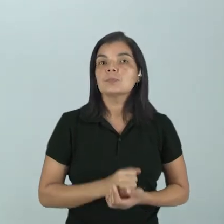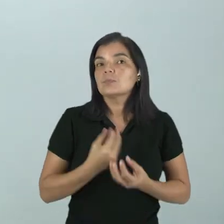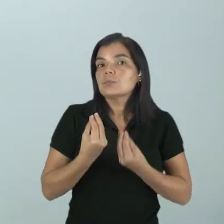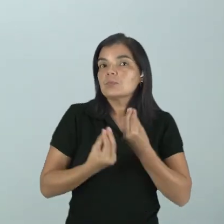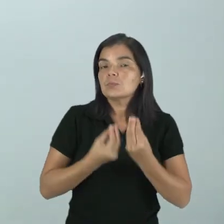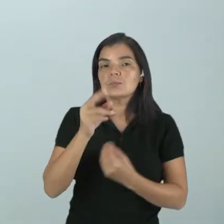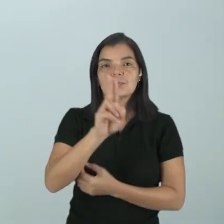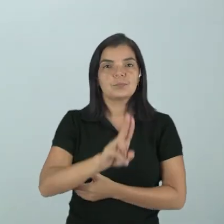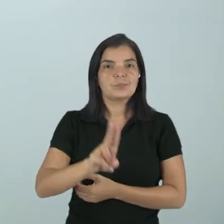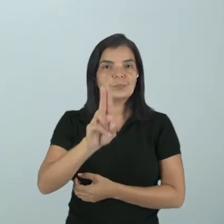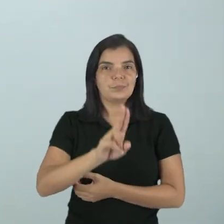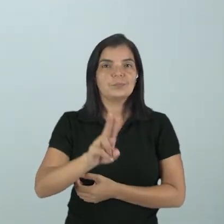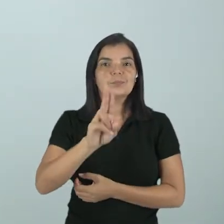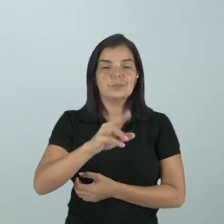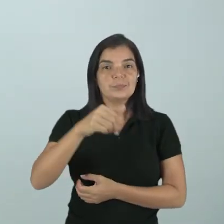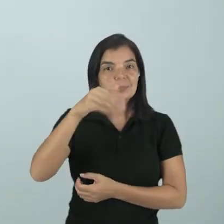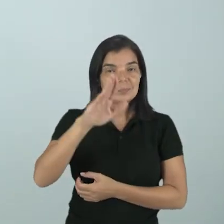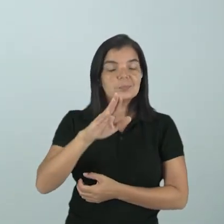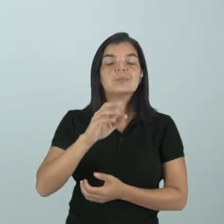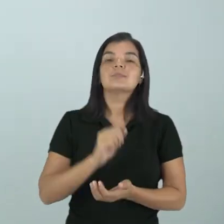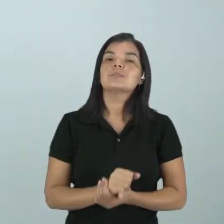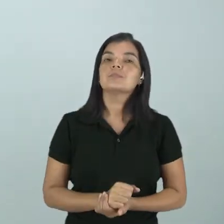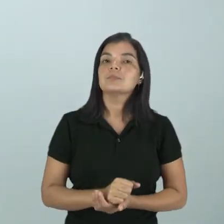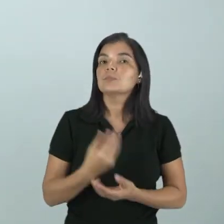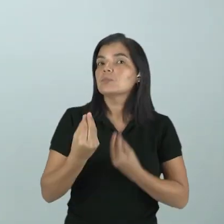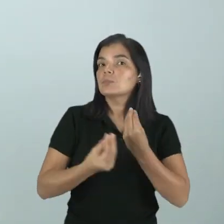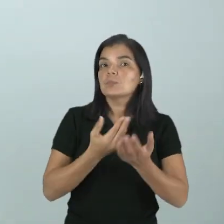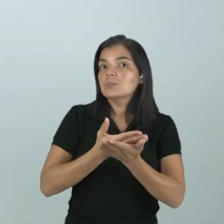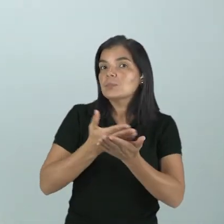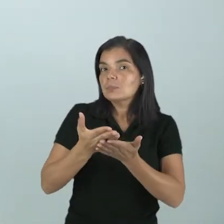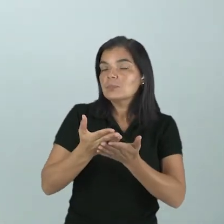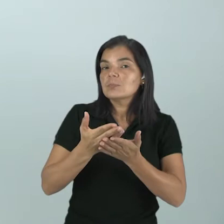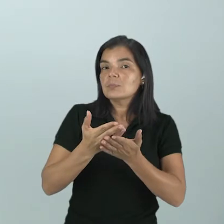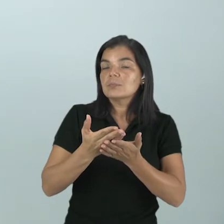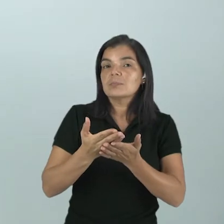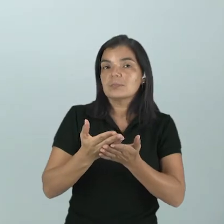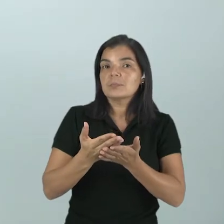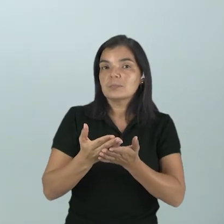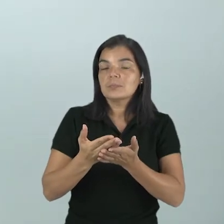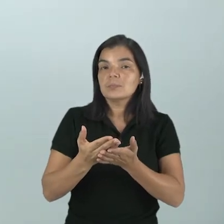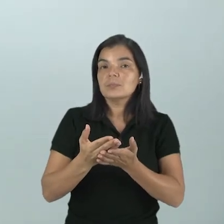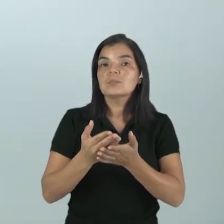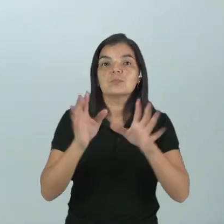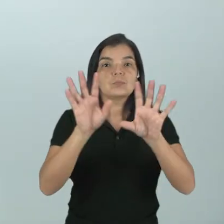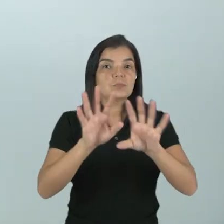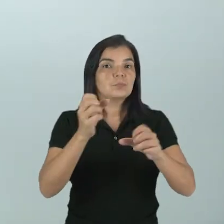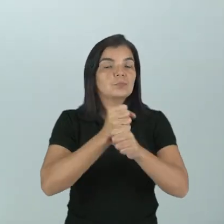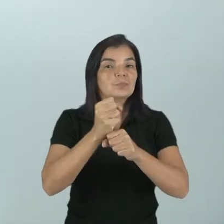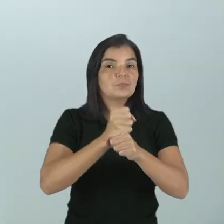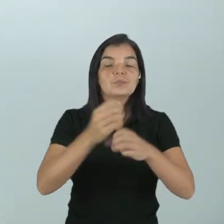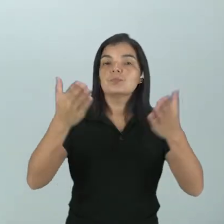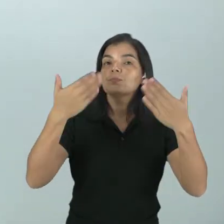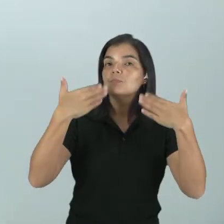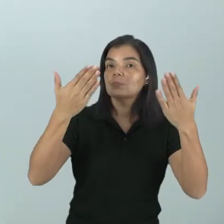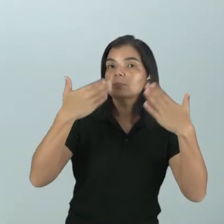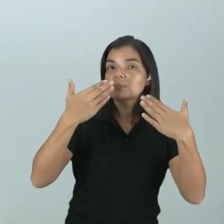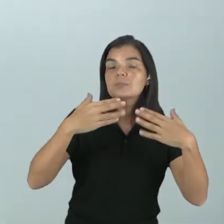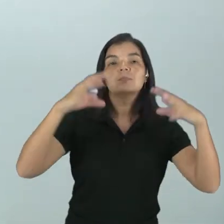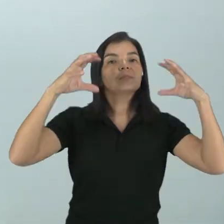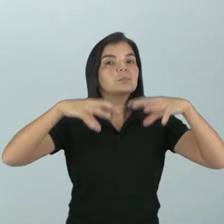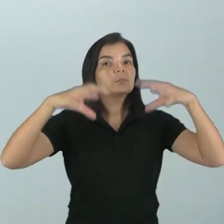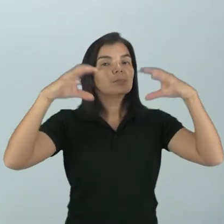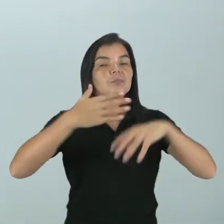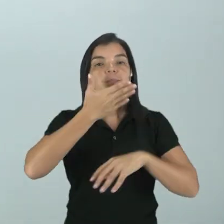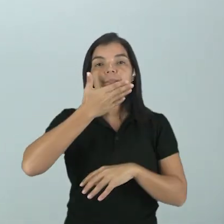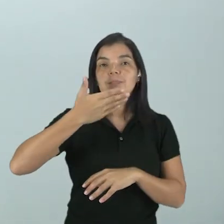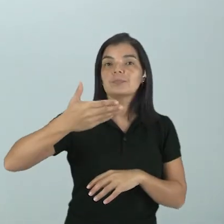quando eles utilizavam mais, né? Para saber quando começava determinada estação do ano, quando era verão, quando era inverno, qual era a